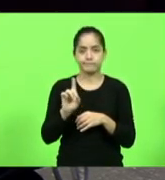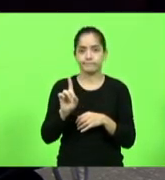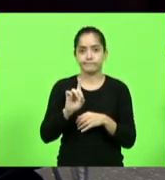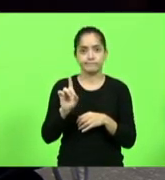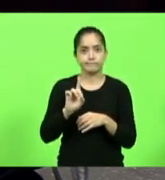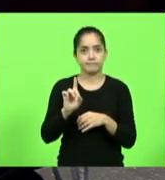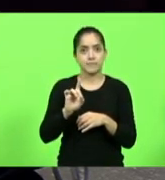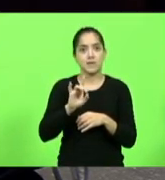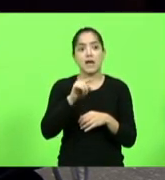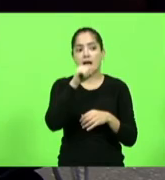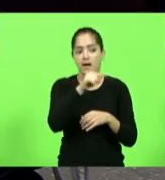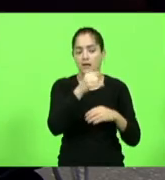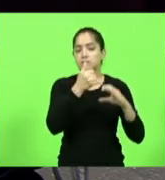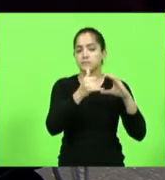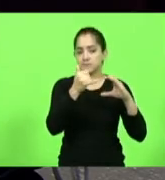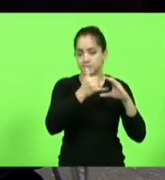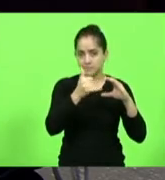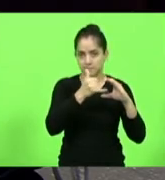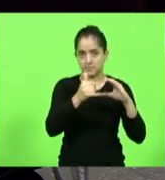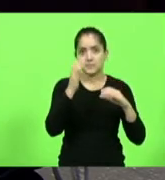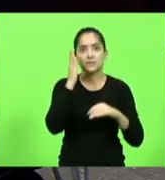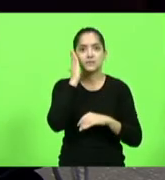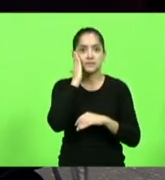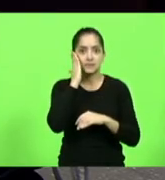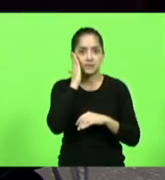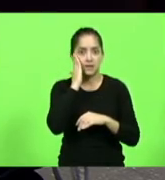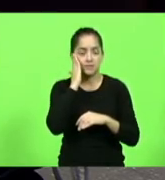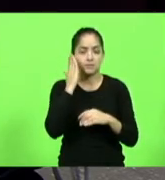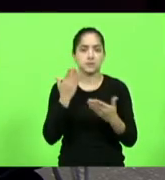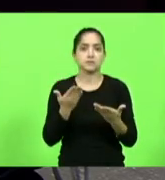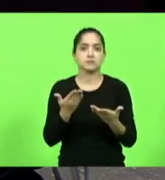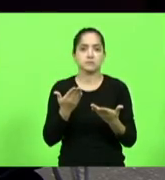Mas a Celesc tem as informações estratégicas.